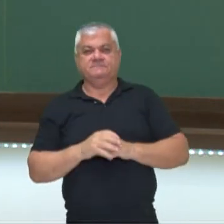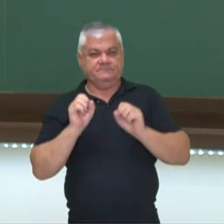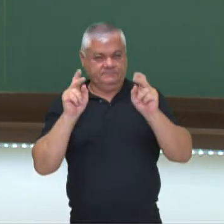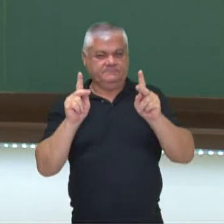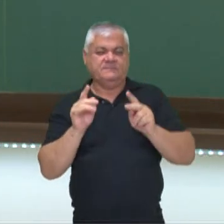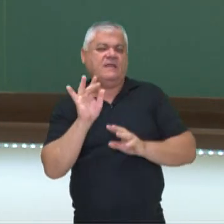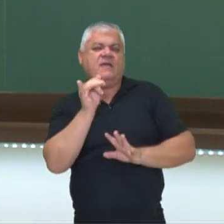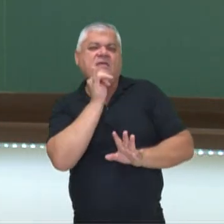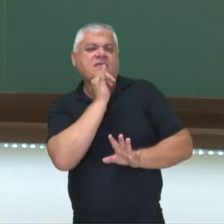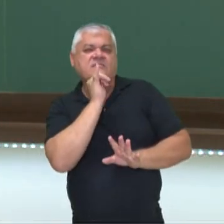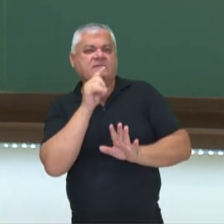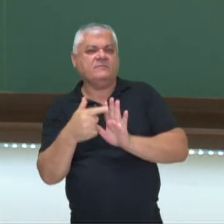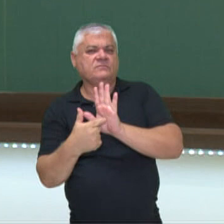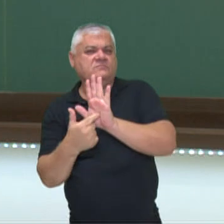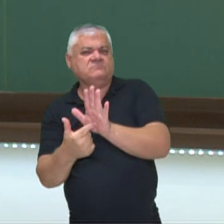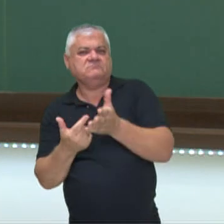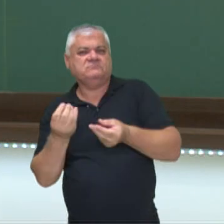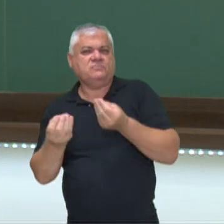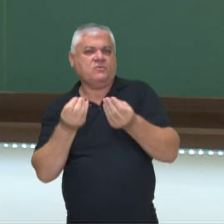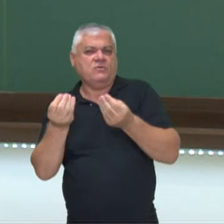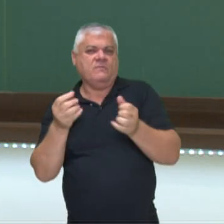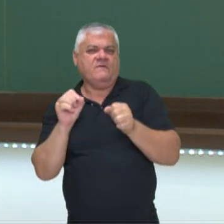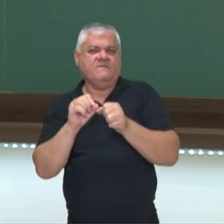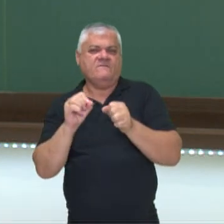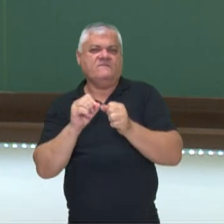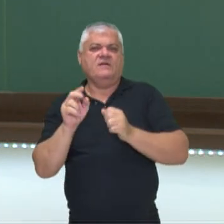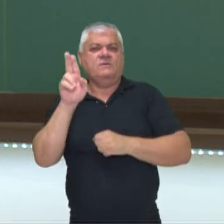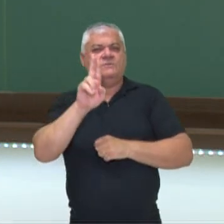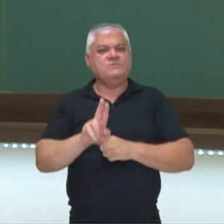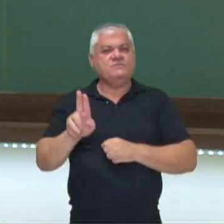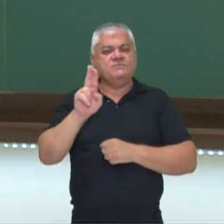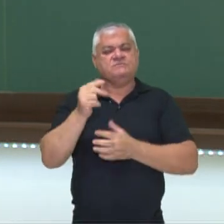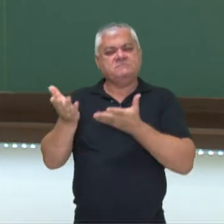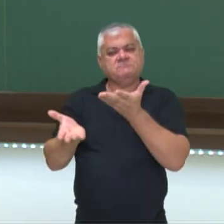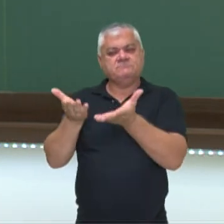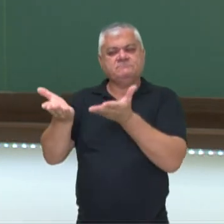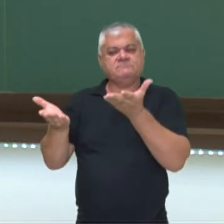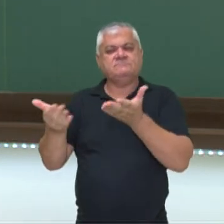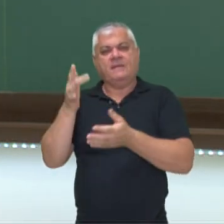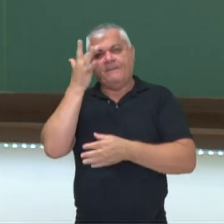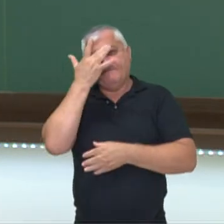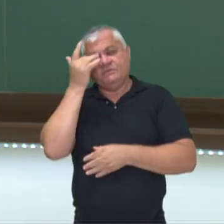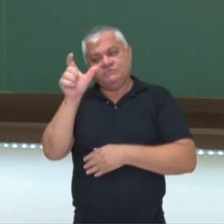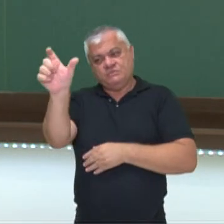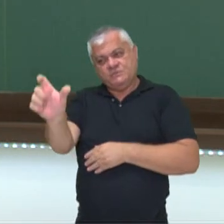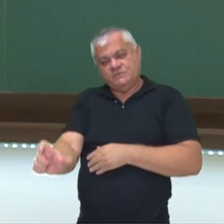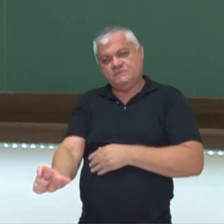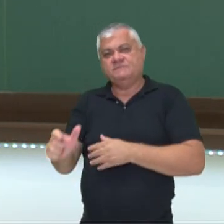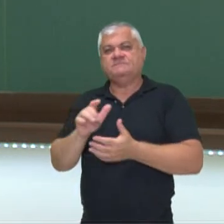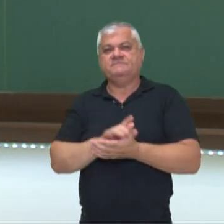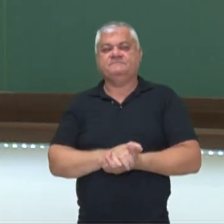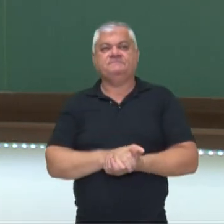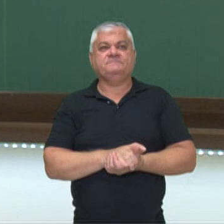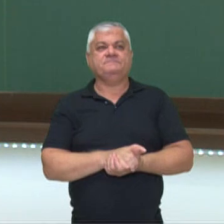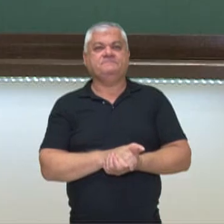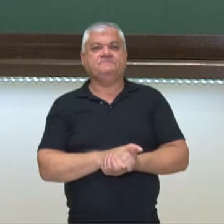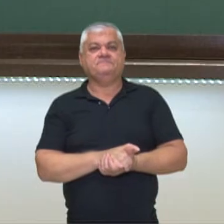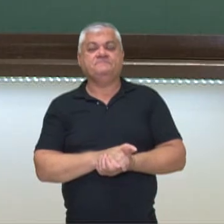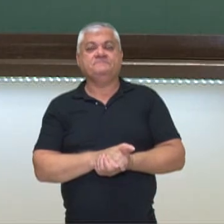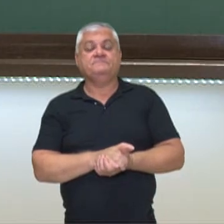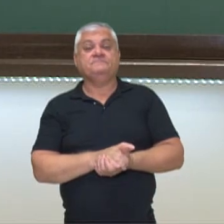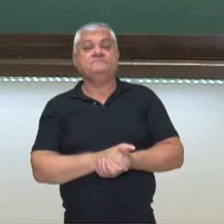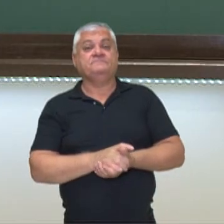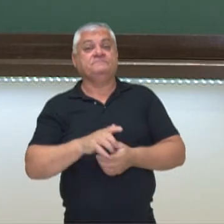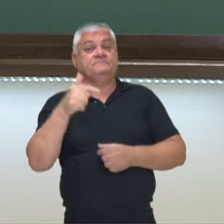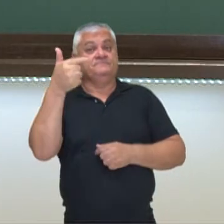mostrar que existem outras formas de tratamento, de como tratar a pessoa, claro, aqui, lembrando o tratamento formal. Então, vamos aí